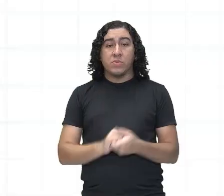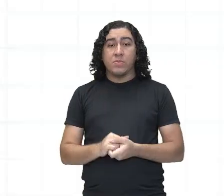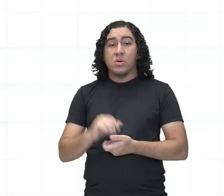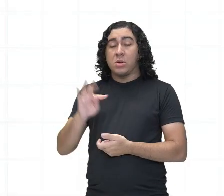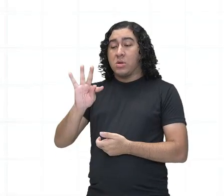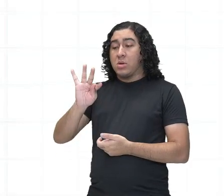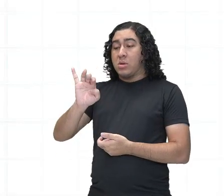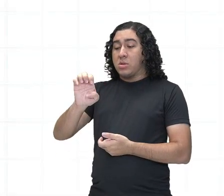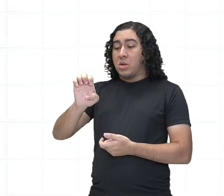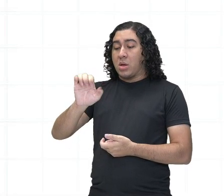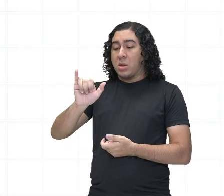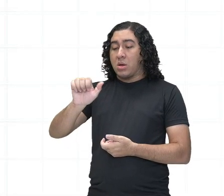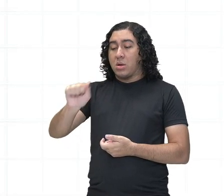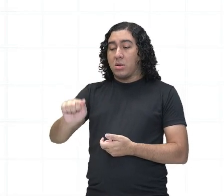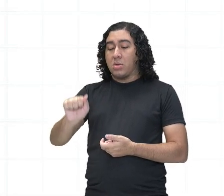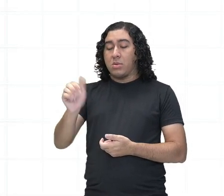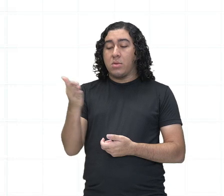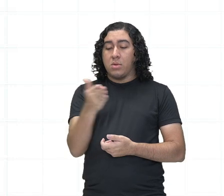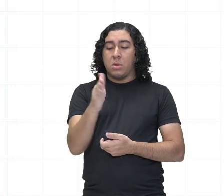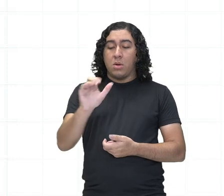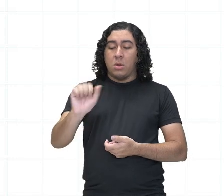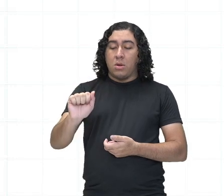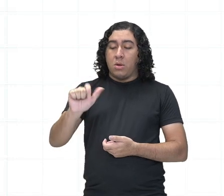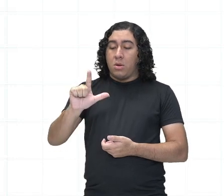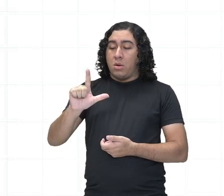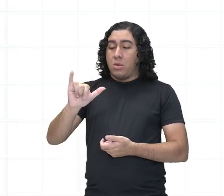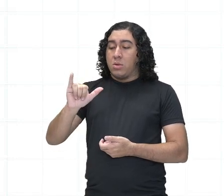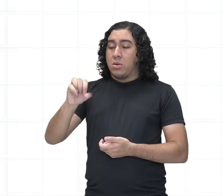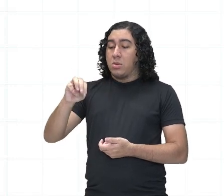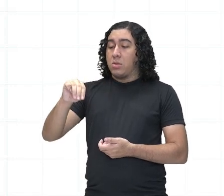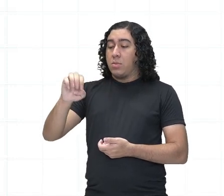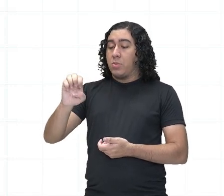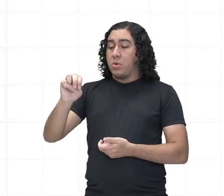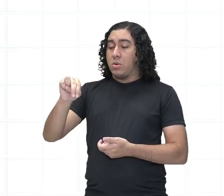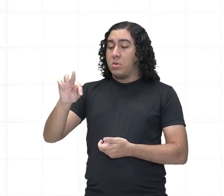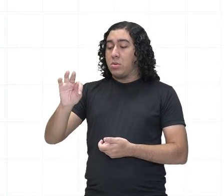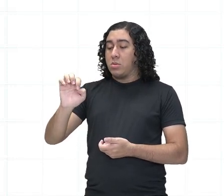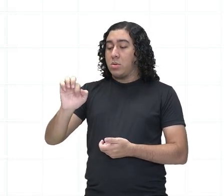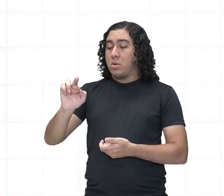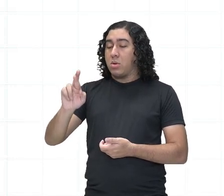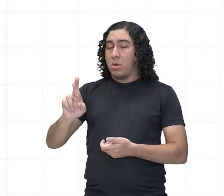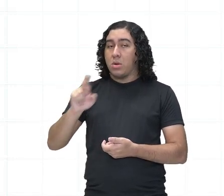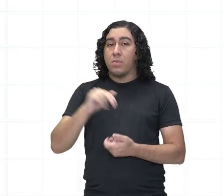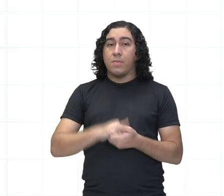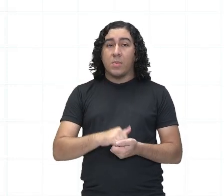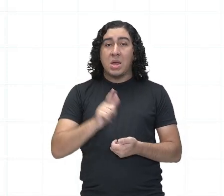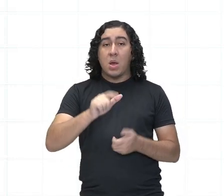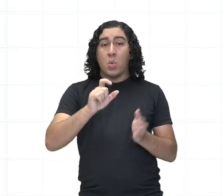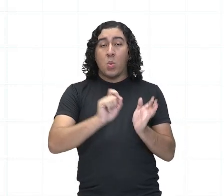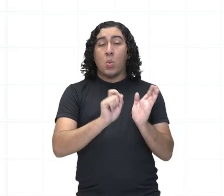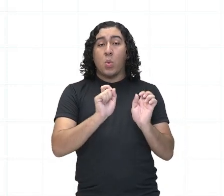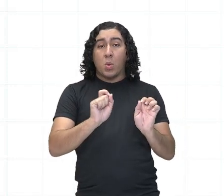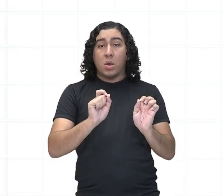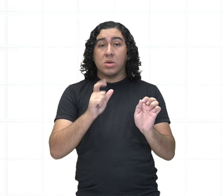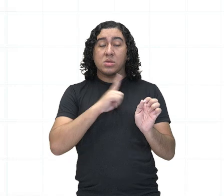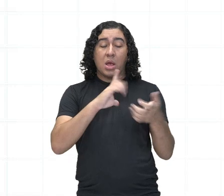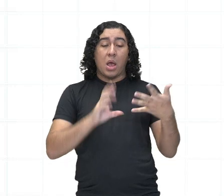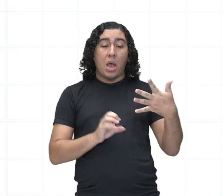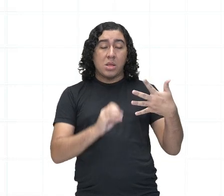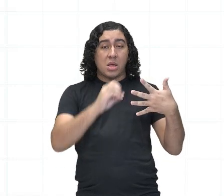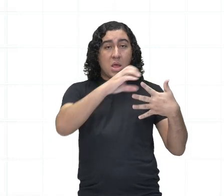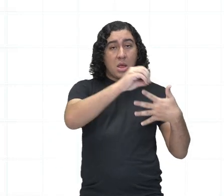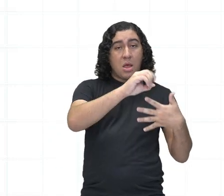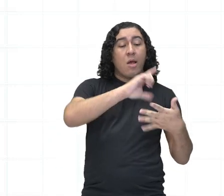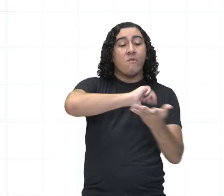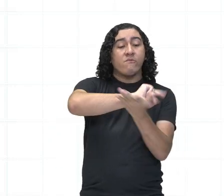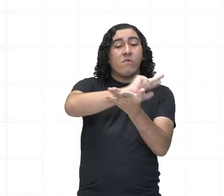alimentar. Veja aí que a teia alimentar é um conjunto de cadeias alimentares interligadas entre si.